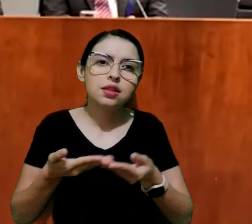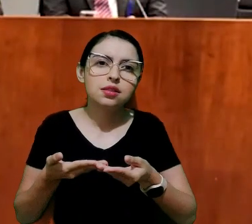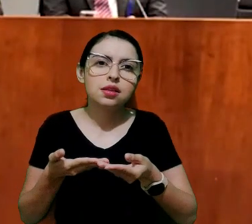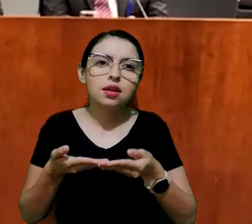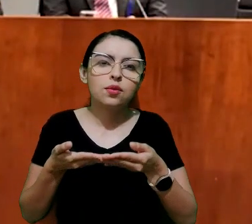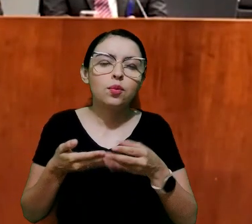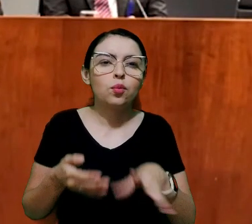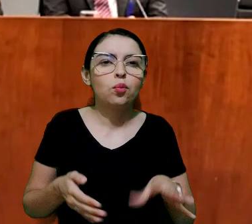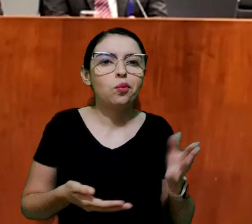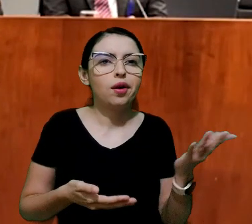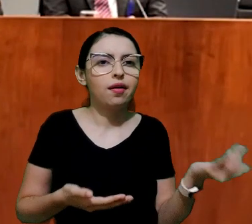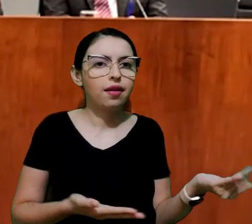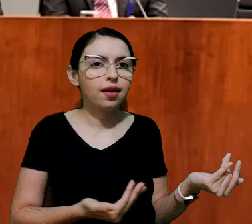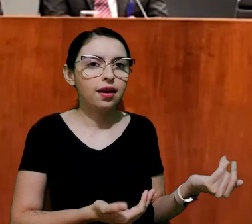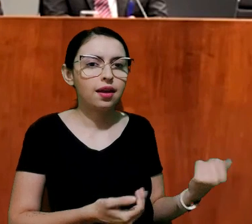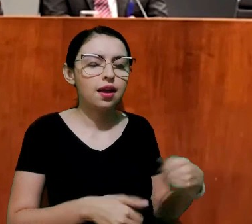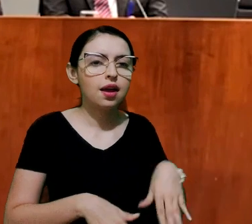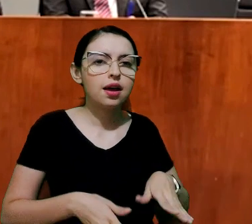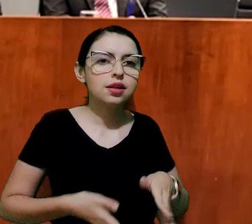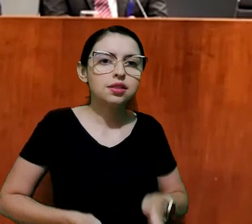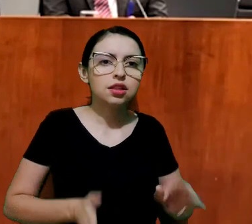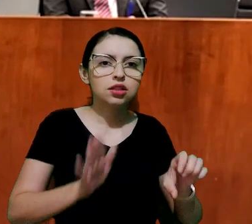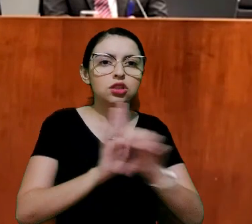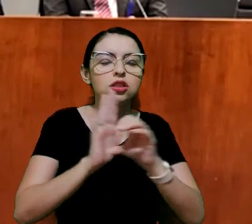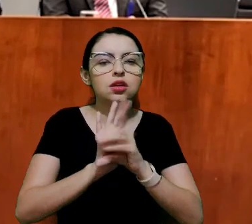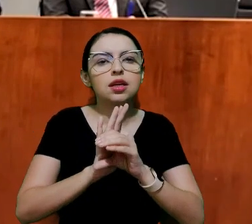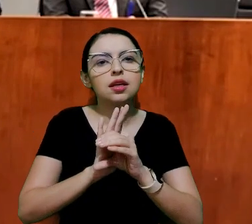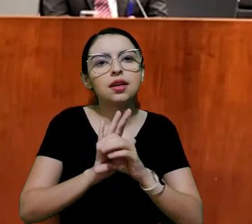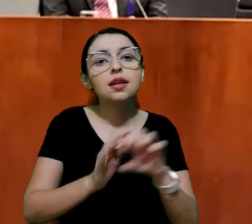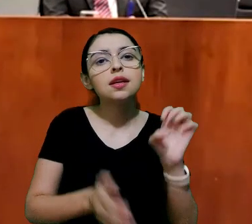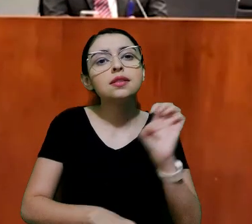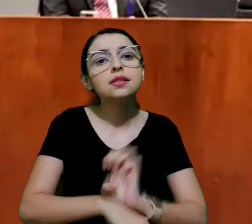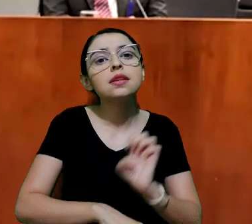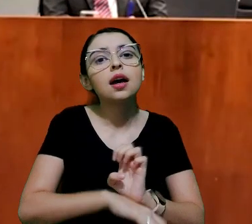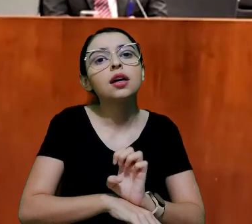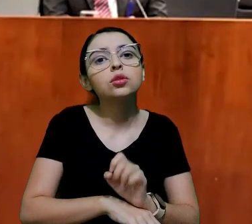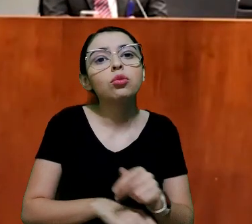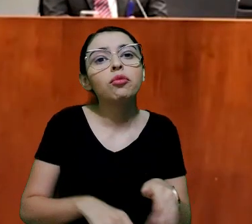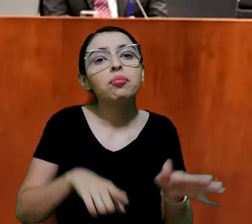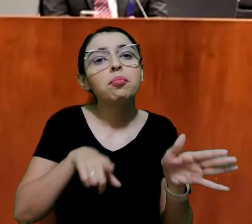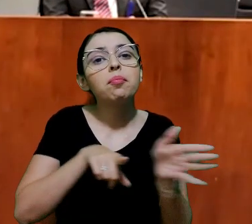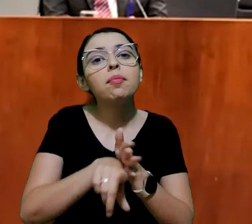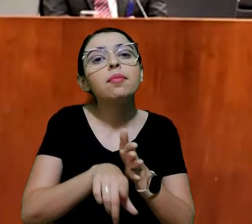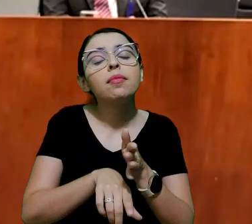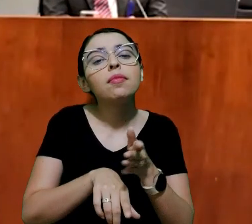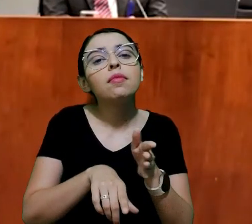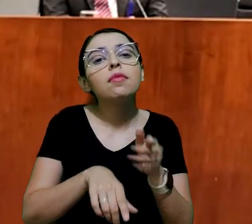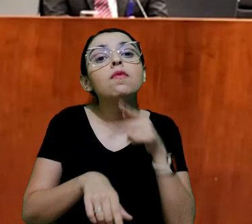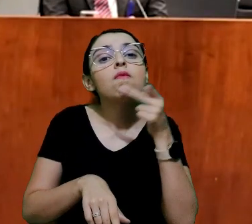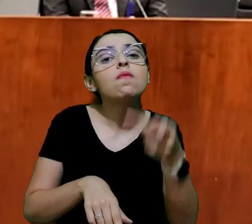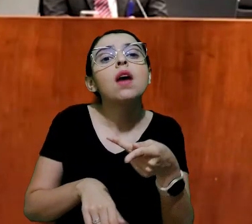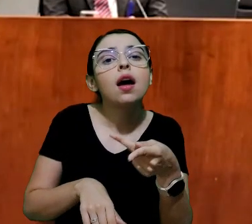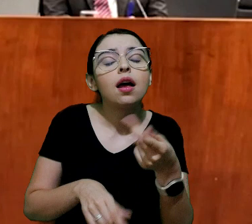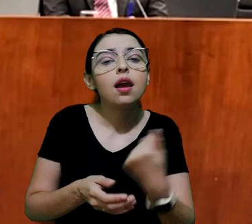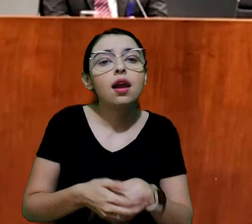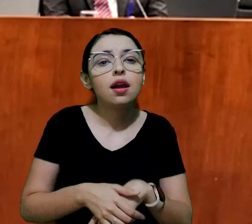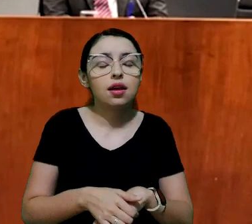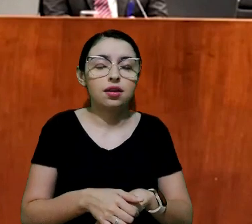nessas condições diga: Estado, me dê conta da minha identidade